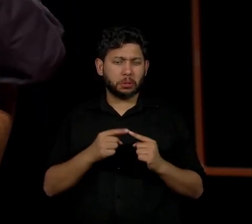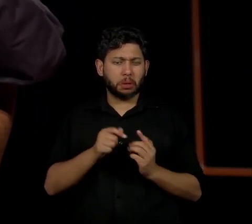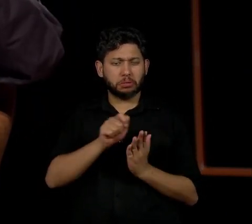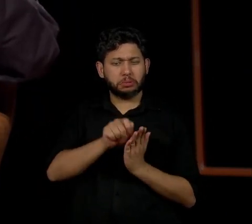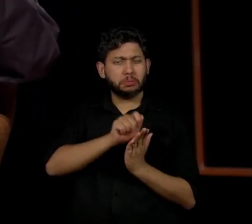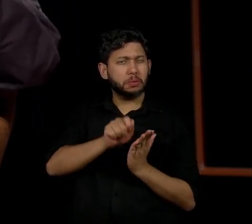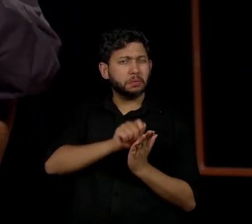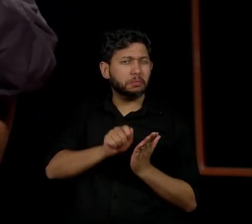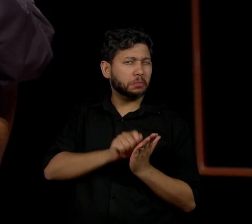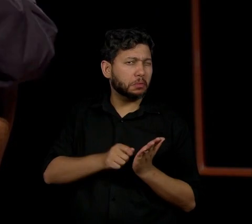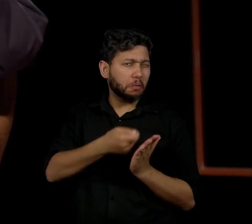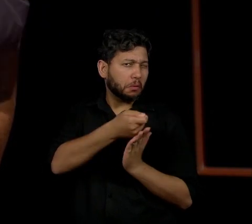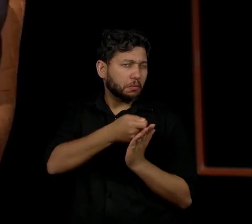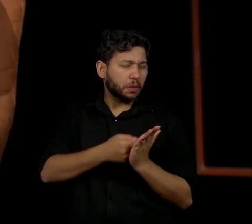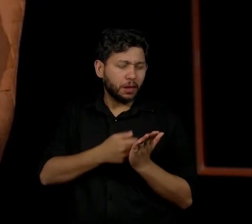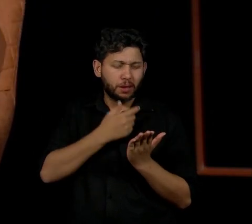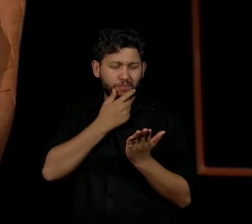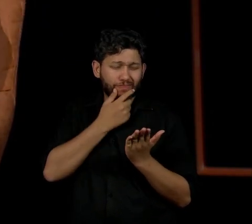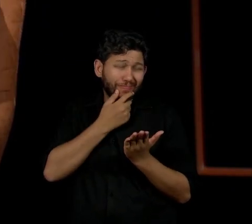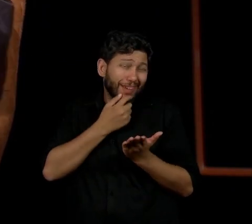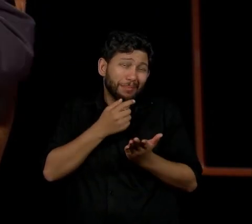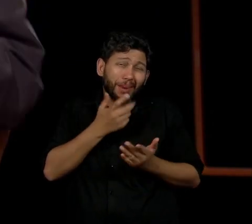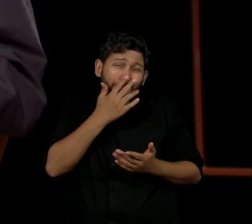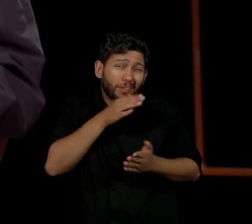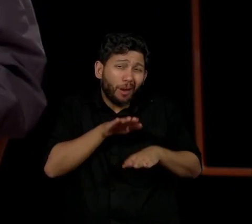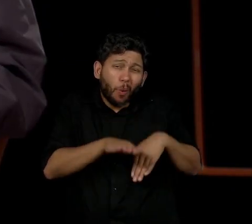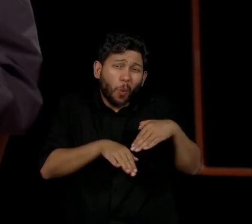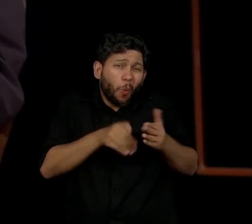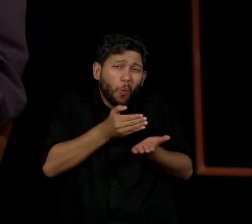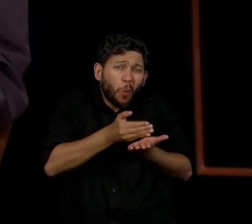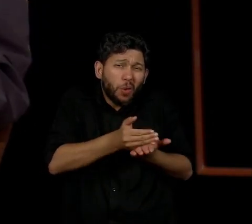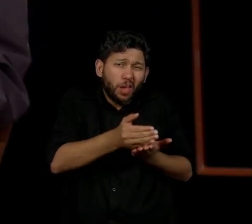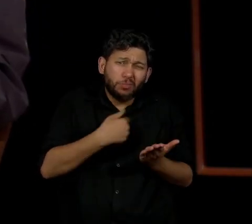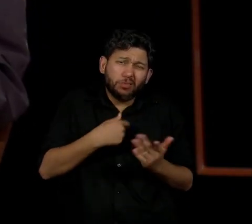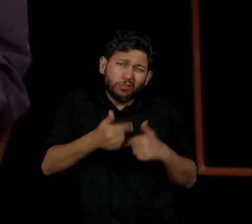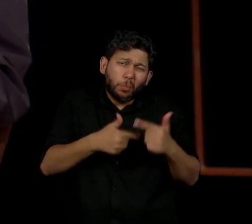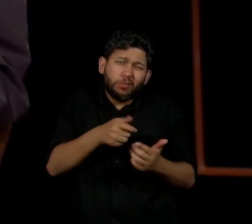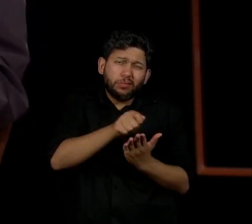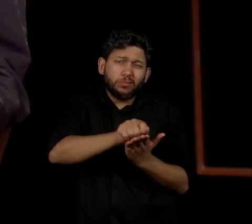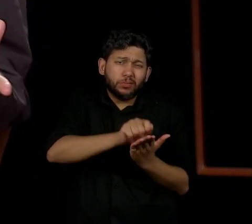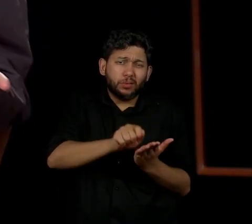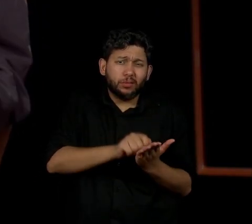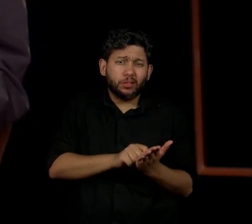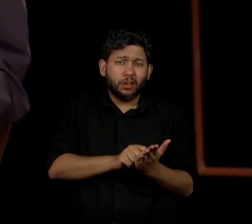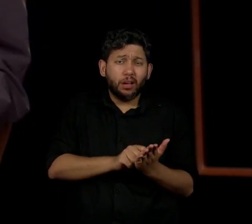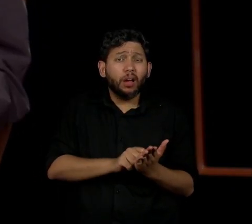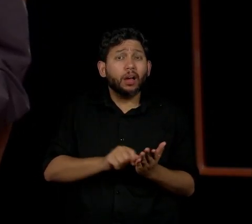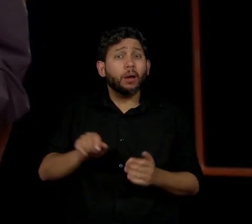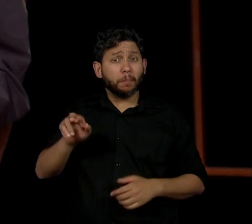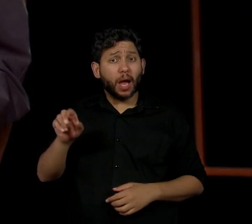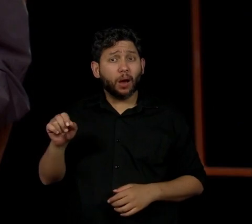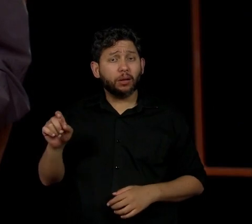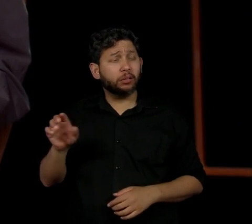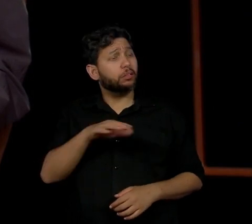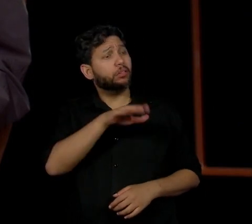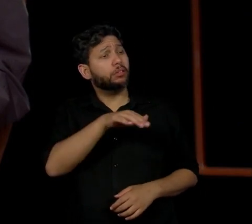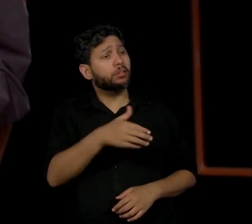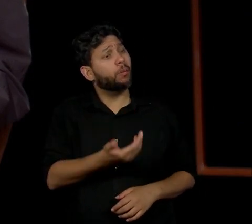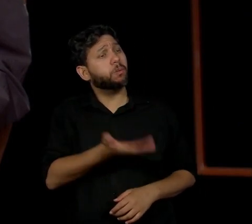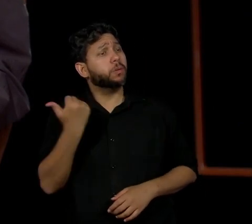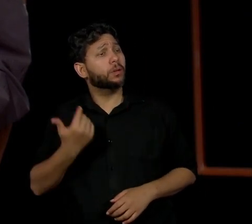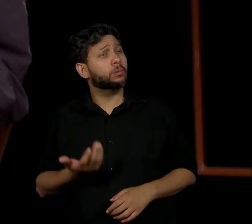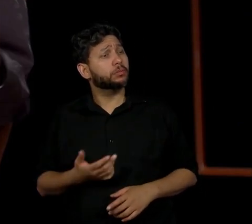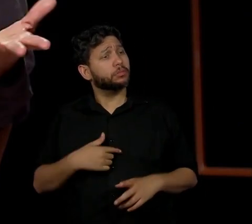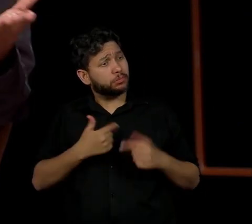coisas ainda no início, mas estava fazendo. Ele falou para mim, vamos lá,